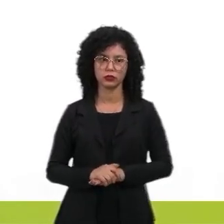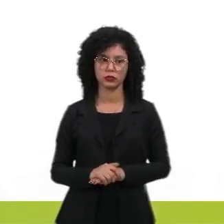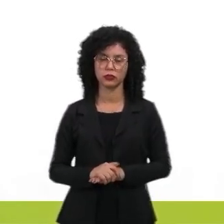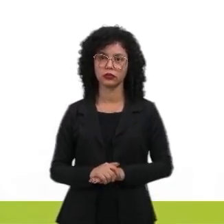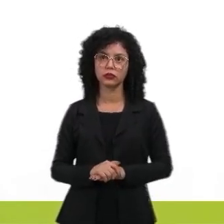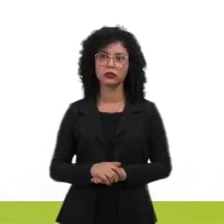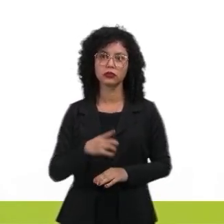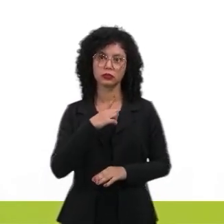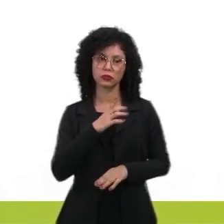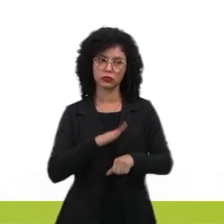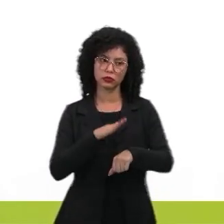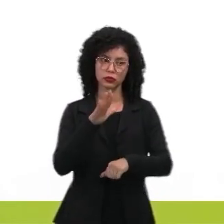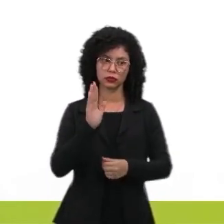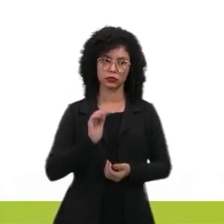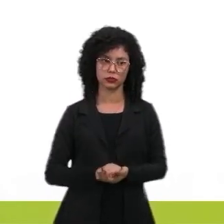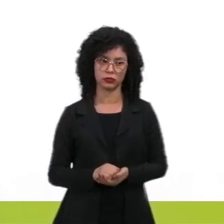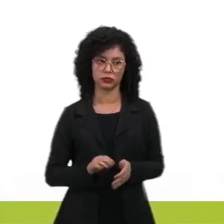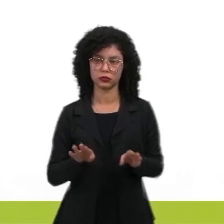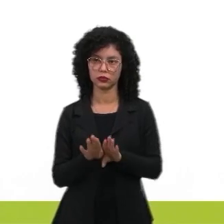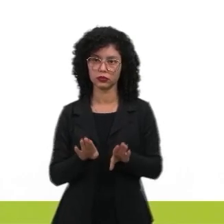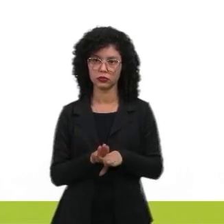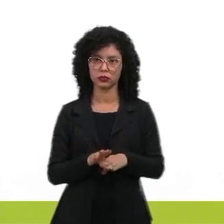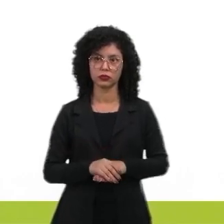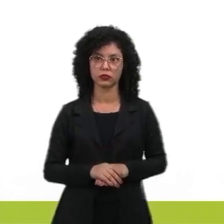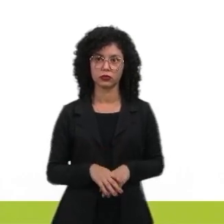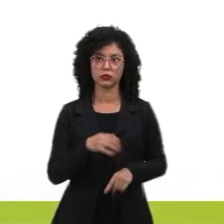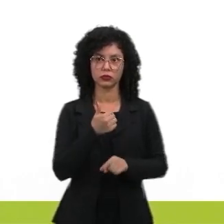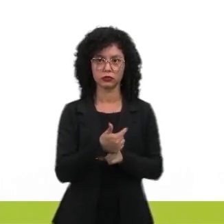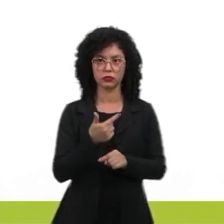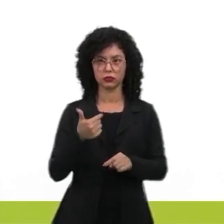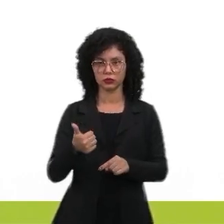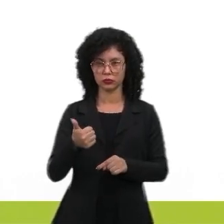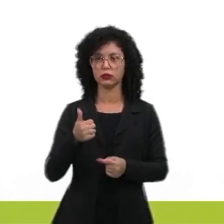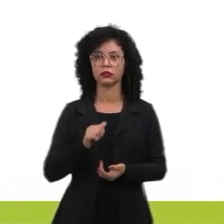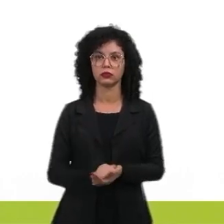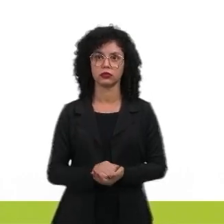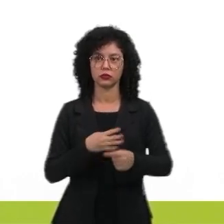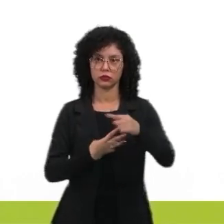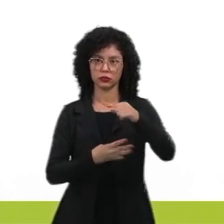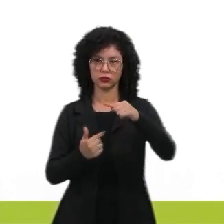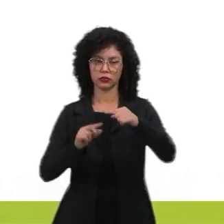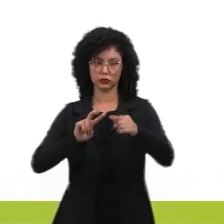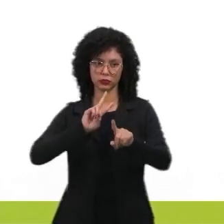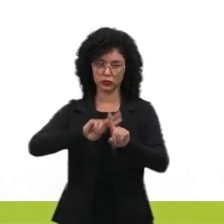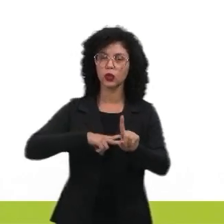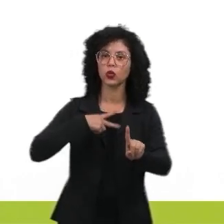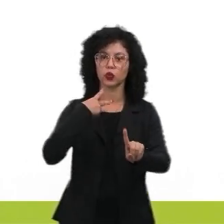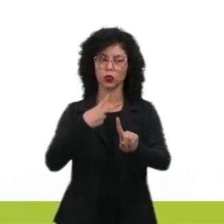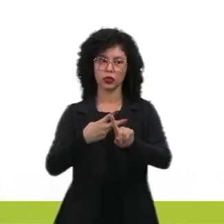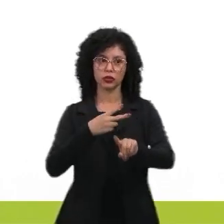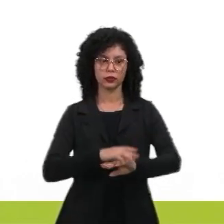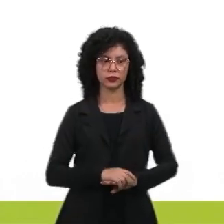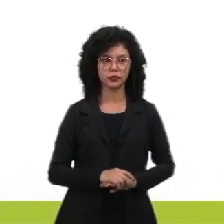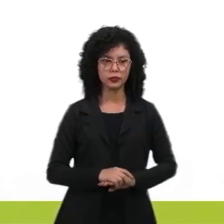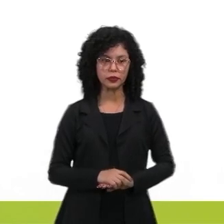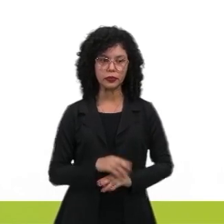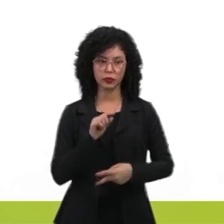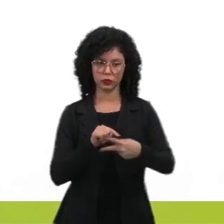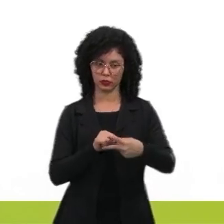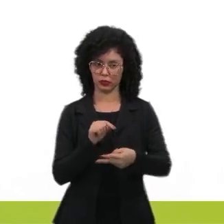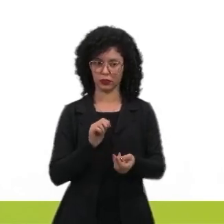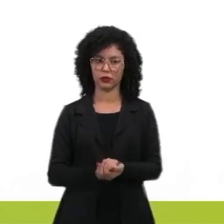Aí tem mais ainda. Simplifica o 21 pelo 42, lembra que o dobro, né, de 21 é 42, simplifica os dois